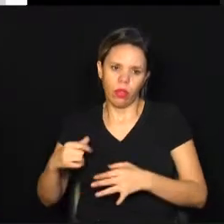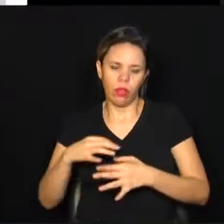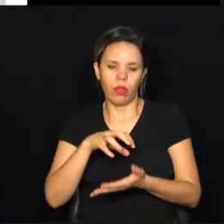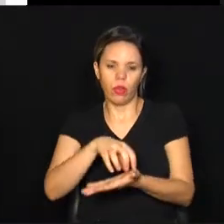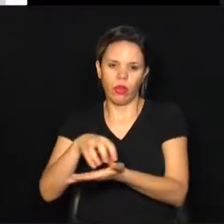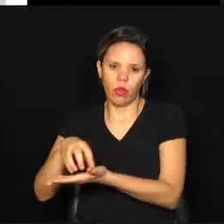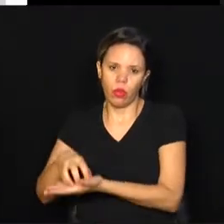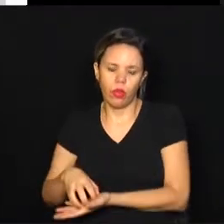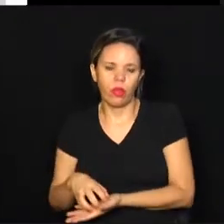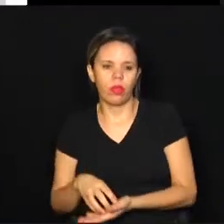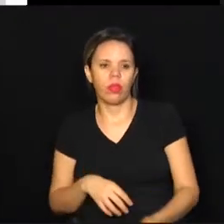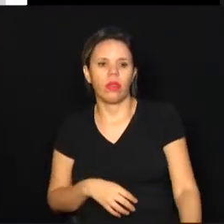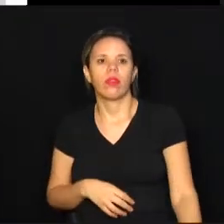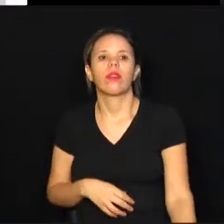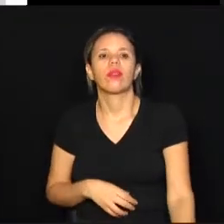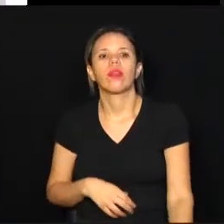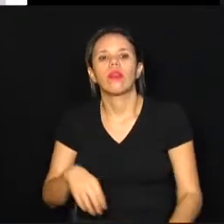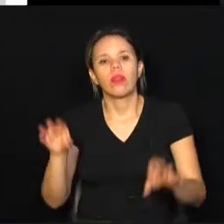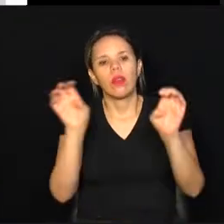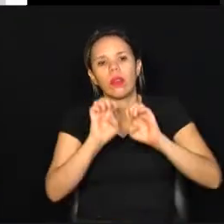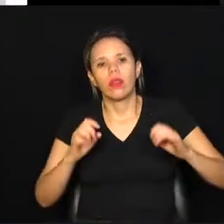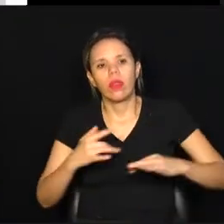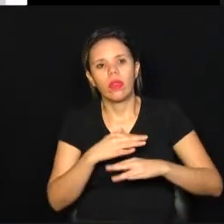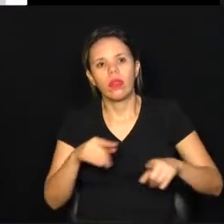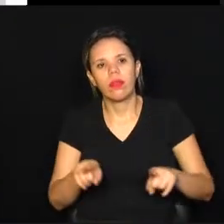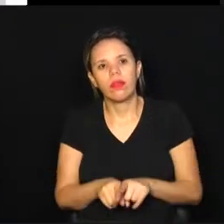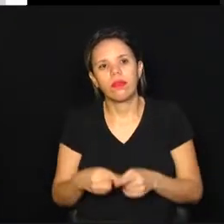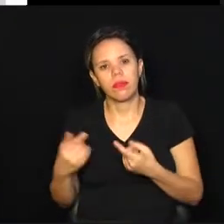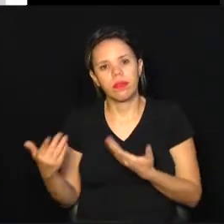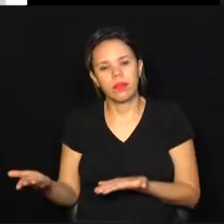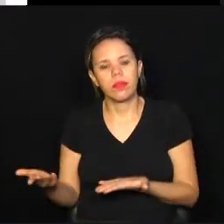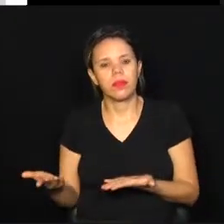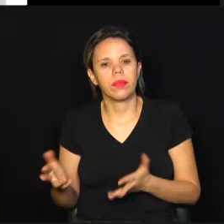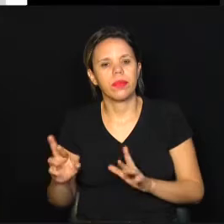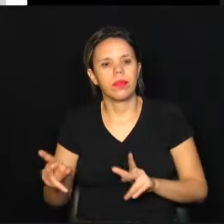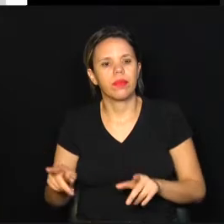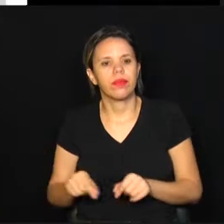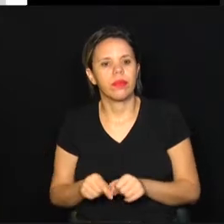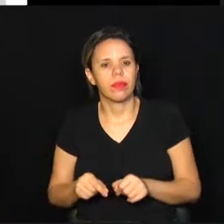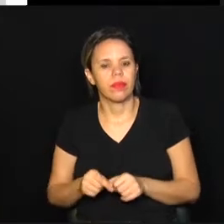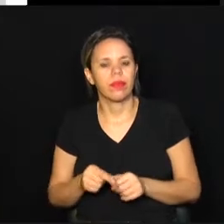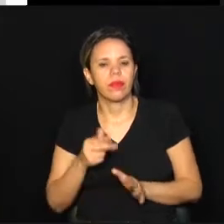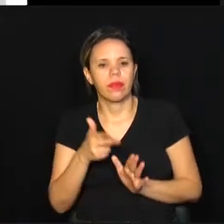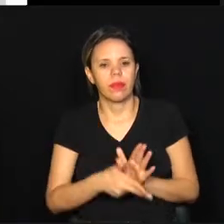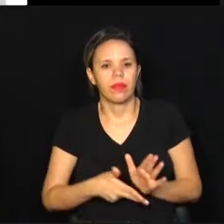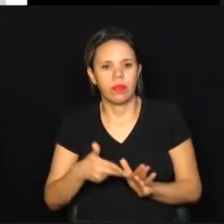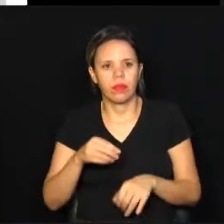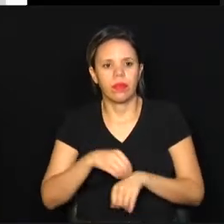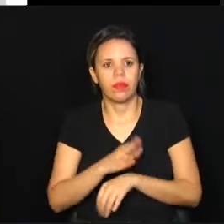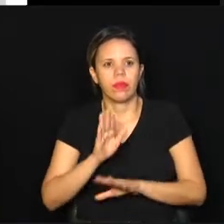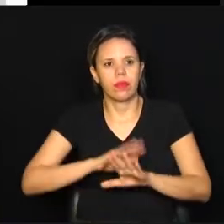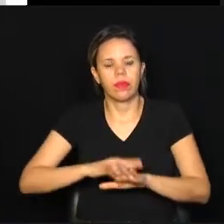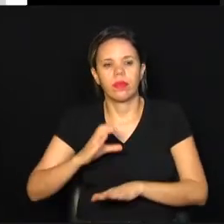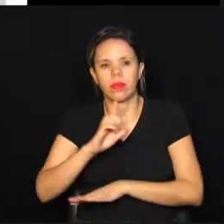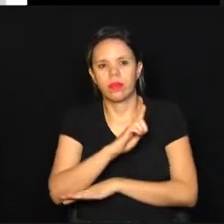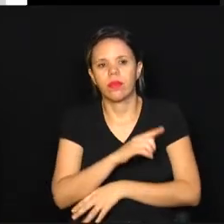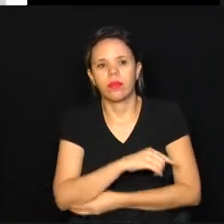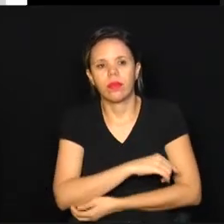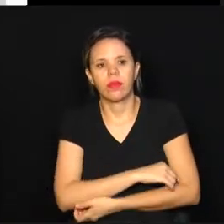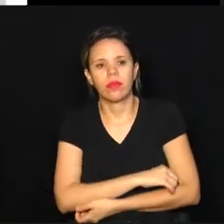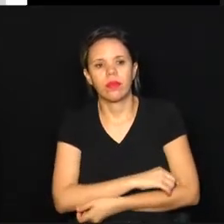centralidade a essas estruturas de mobilidade, inclusive a essa transversal da ferrovia que está passando por trás do Campo Grande,